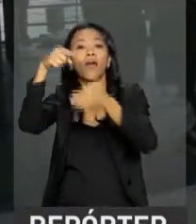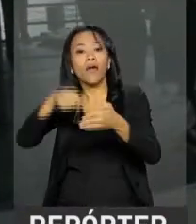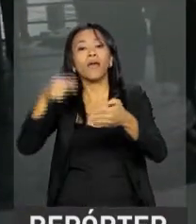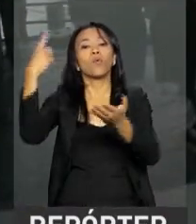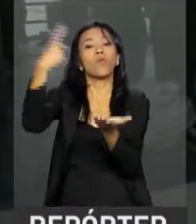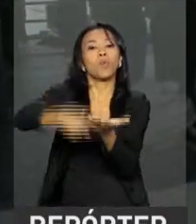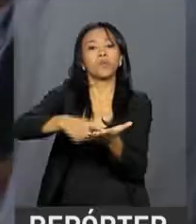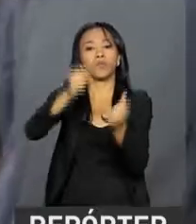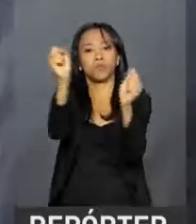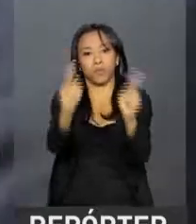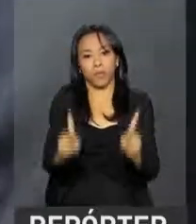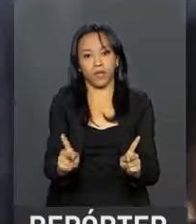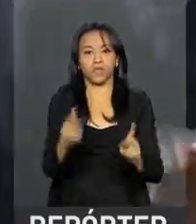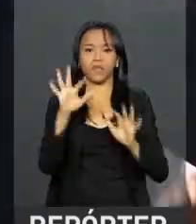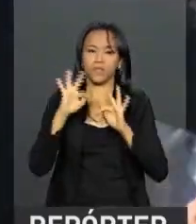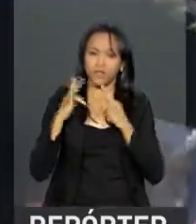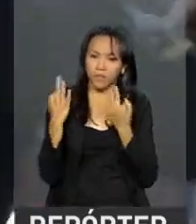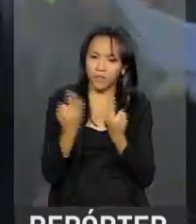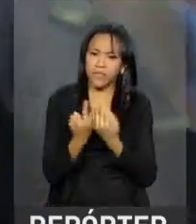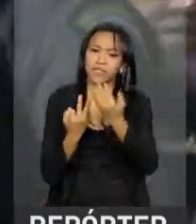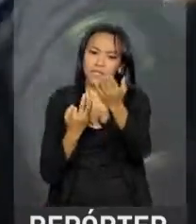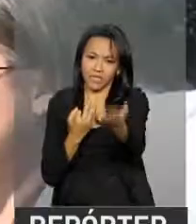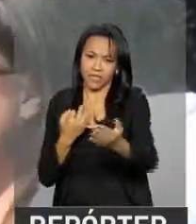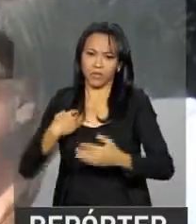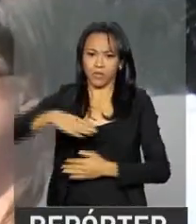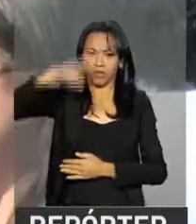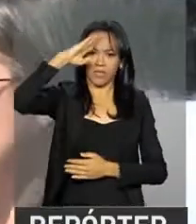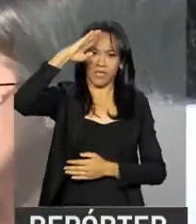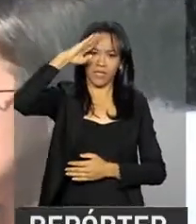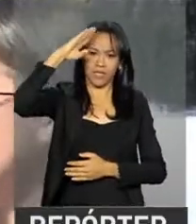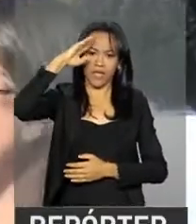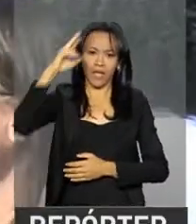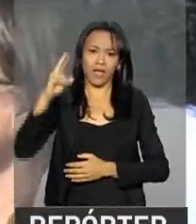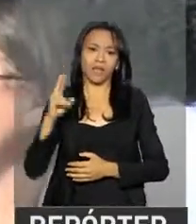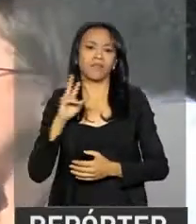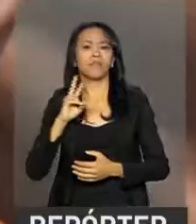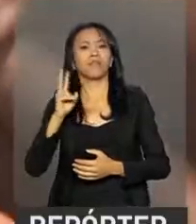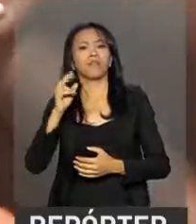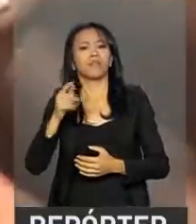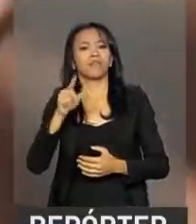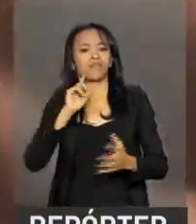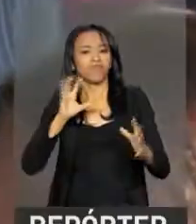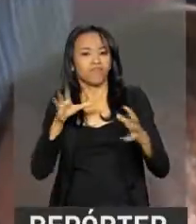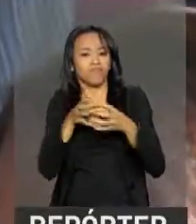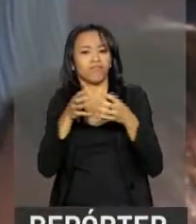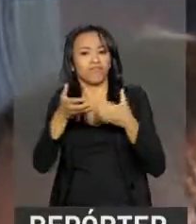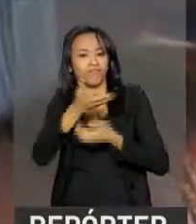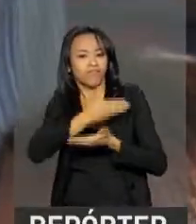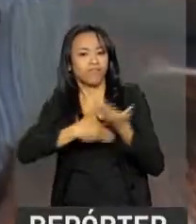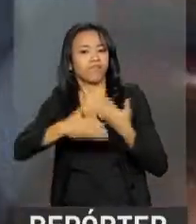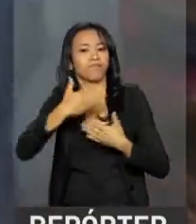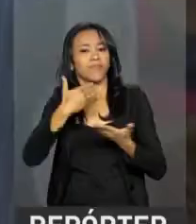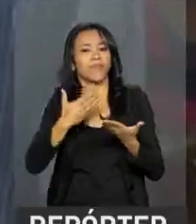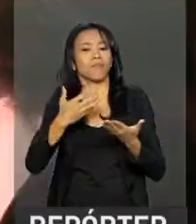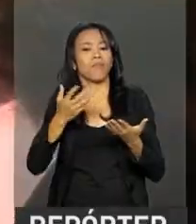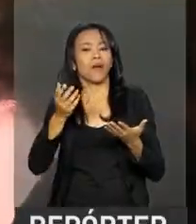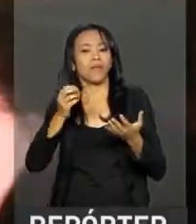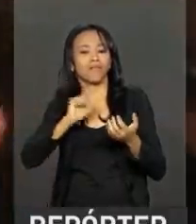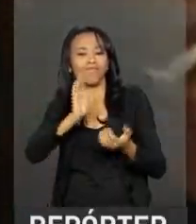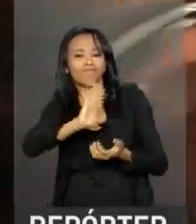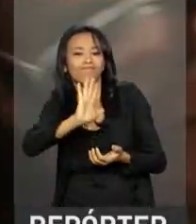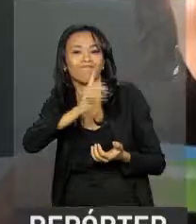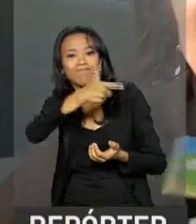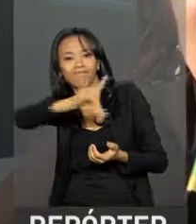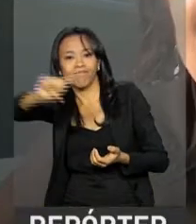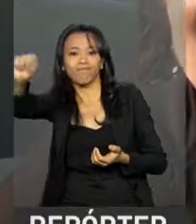participa. Os familiares dos militares acompanharam a saída do navio e aproveitaram o momento para a